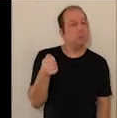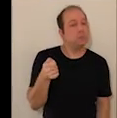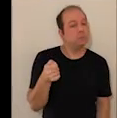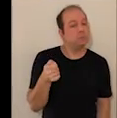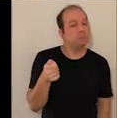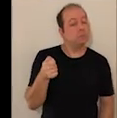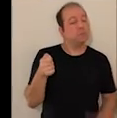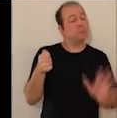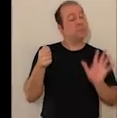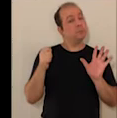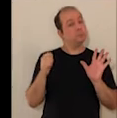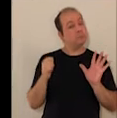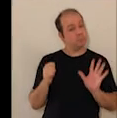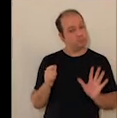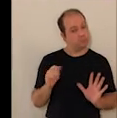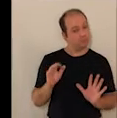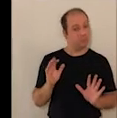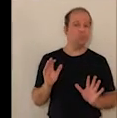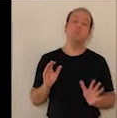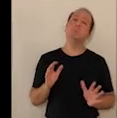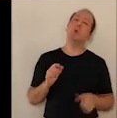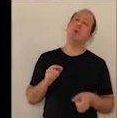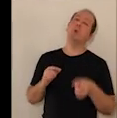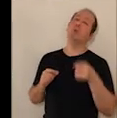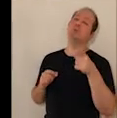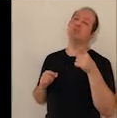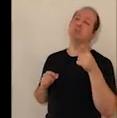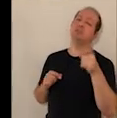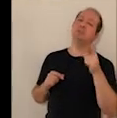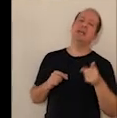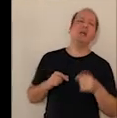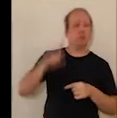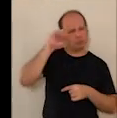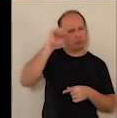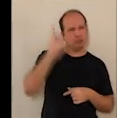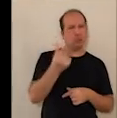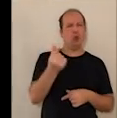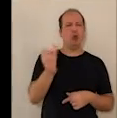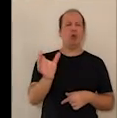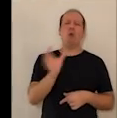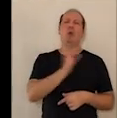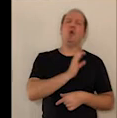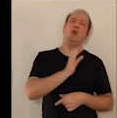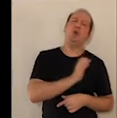Como você não é? Se um dia eu for rico, eu vou ter uns dois ou três tipos da sua